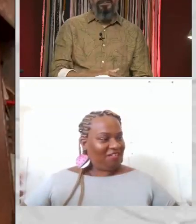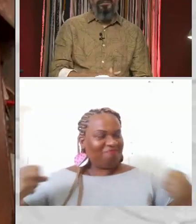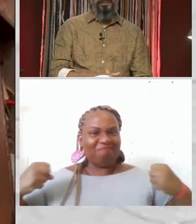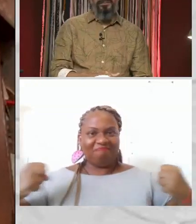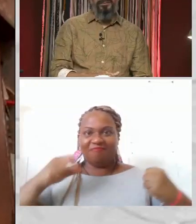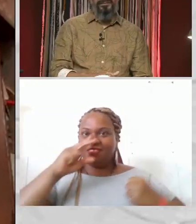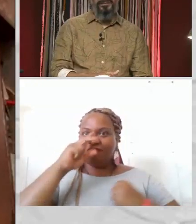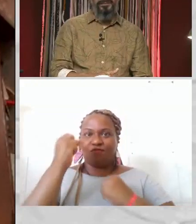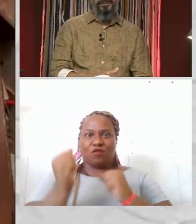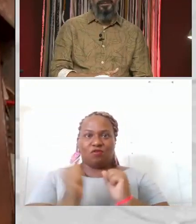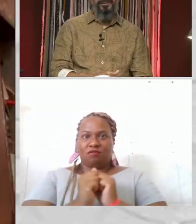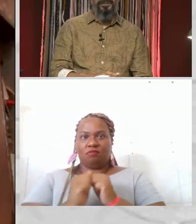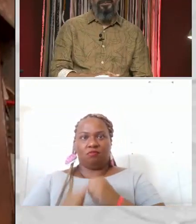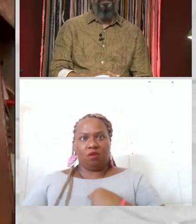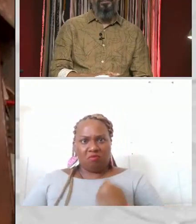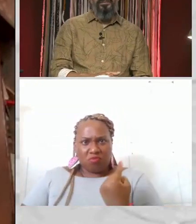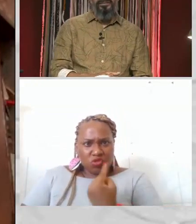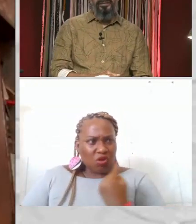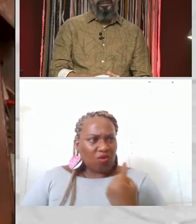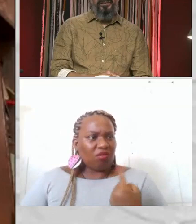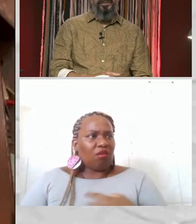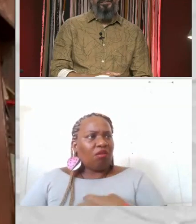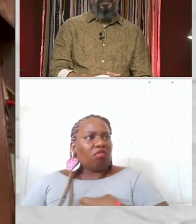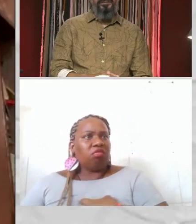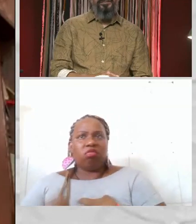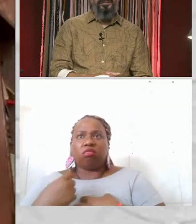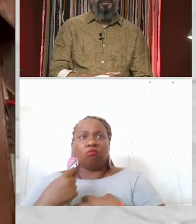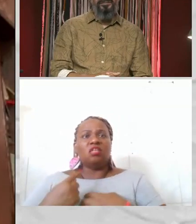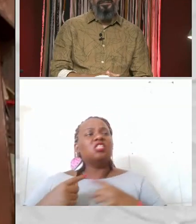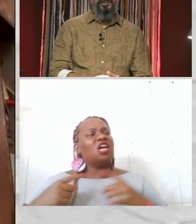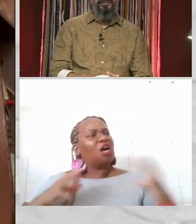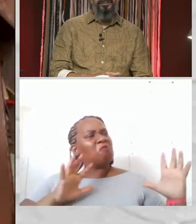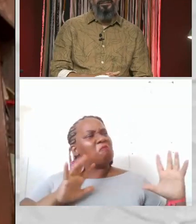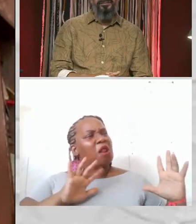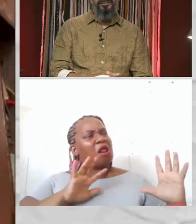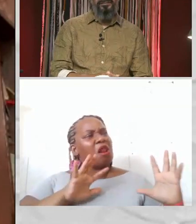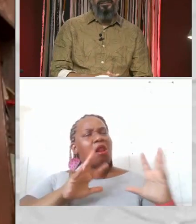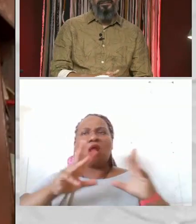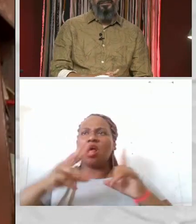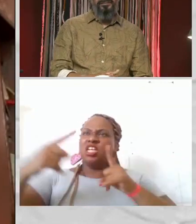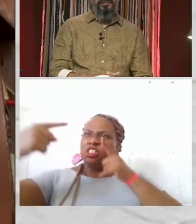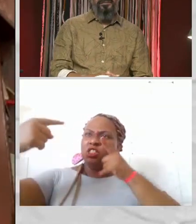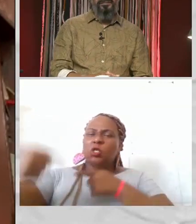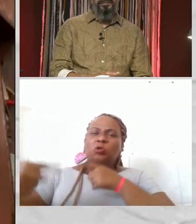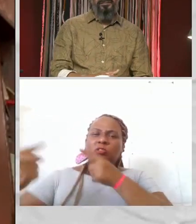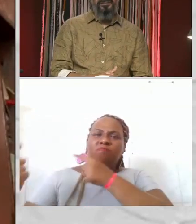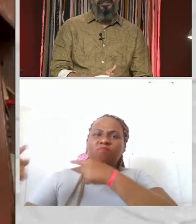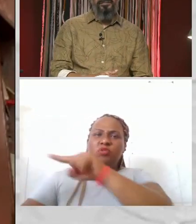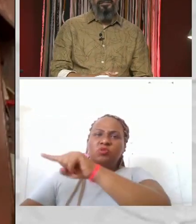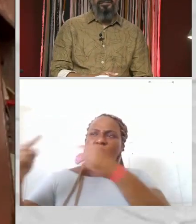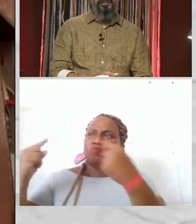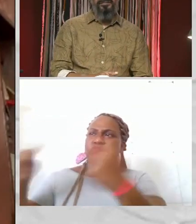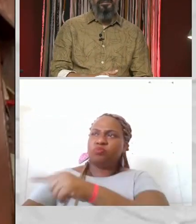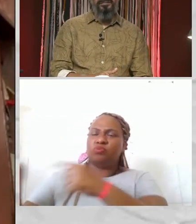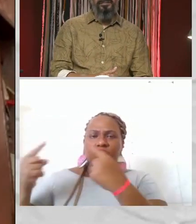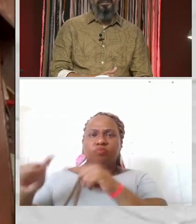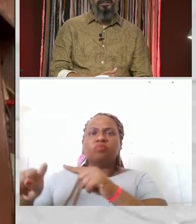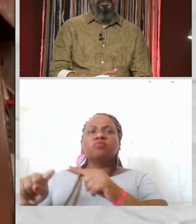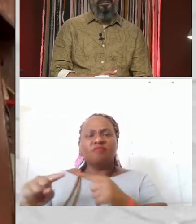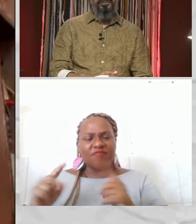Então, nós não estamos sozinhos, nós estamos nesse enfrentamento constante, e eu acho que é esse enfrentamento que vai fazer muita